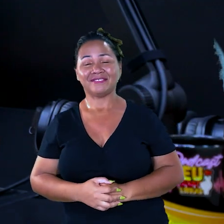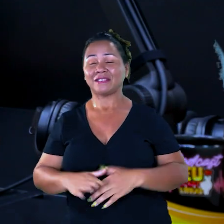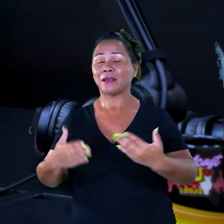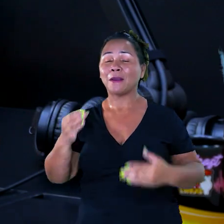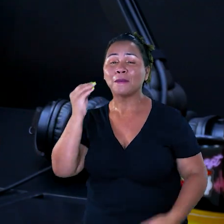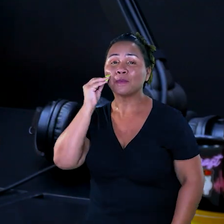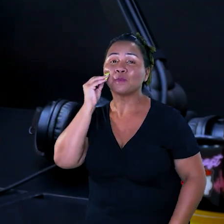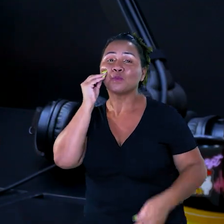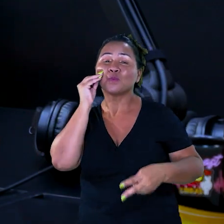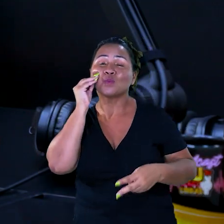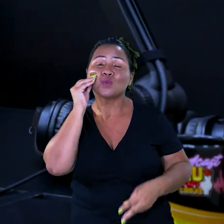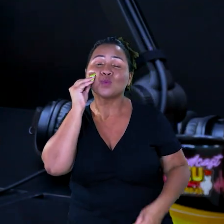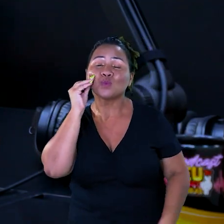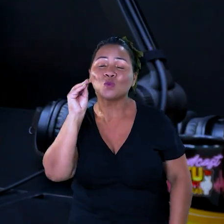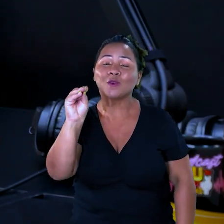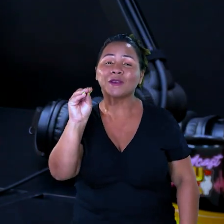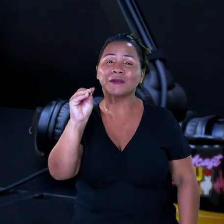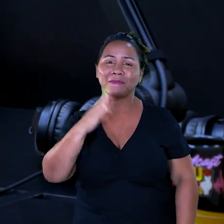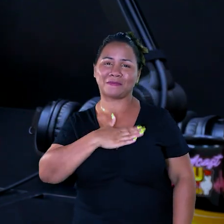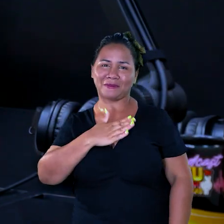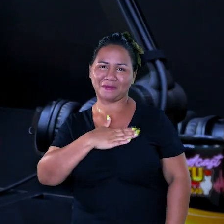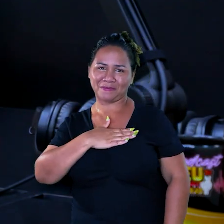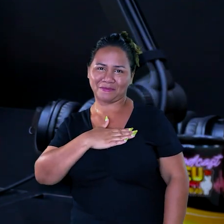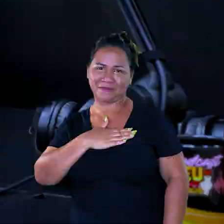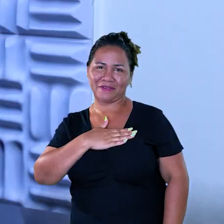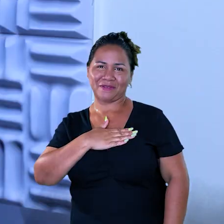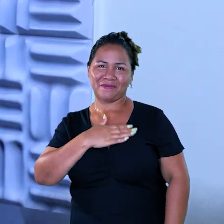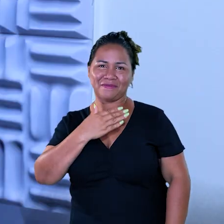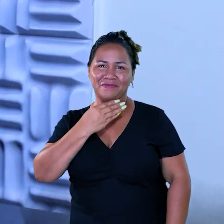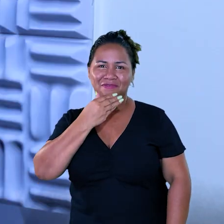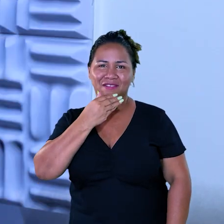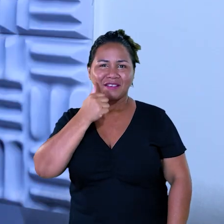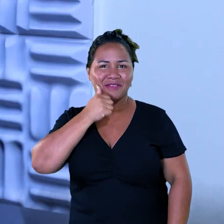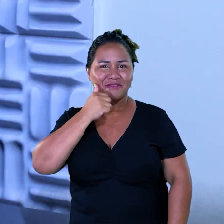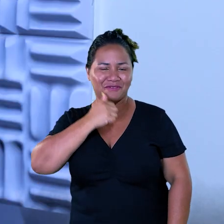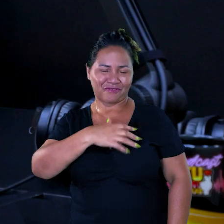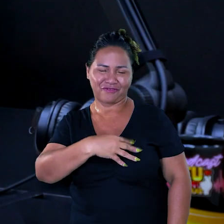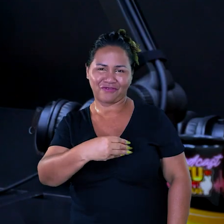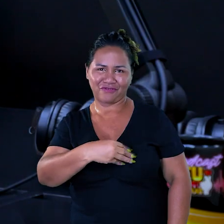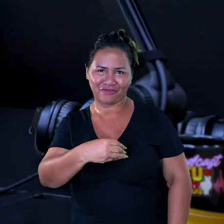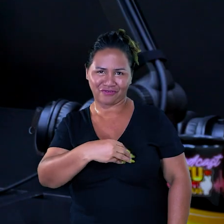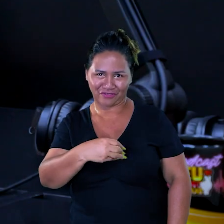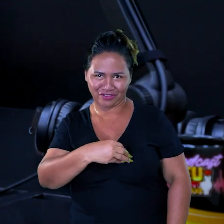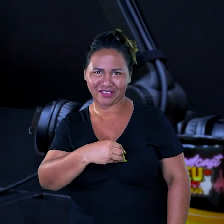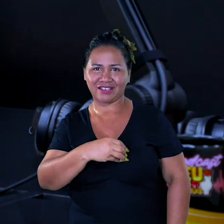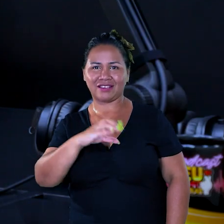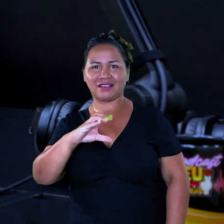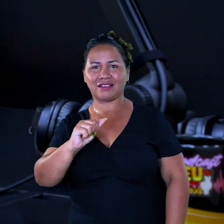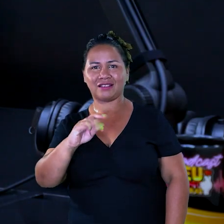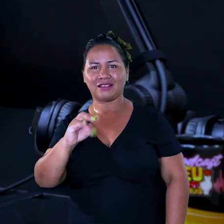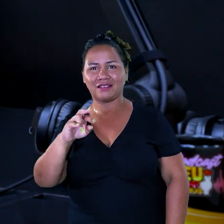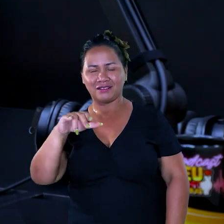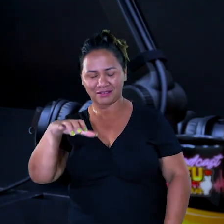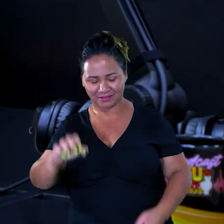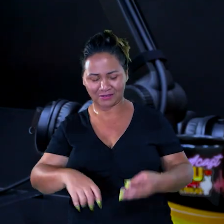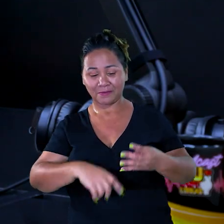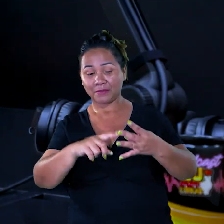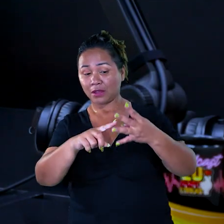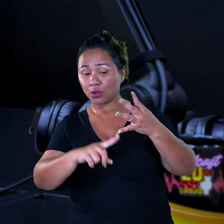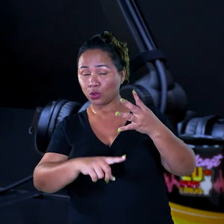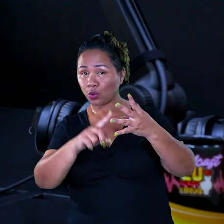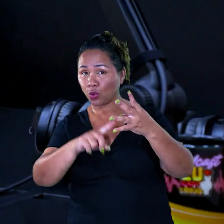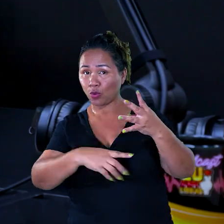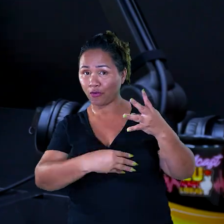beijo pra minha pequena também, Caterine. Eu também tenho 2 enteados, né? Tem a Sara os meninos, e o Felipe. E o meu querido esposo,